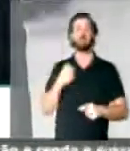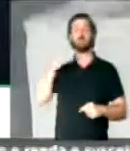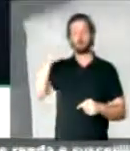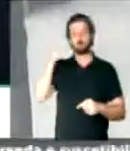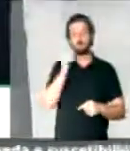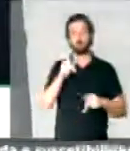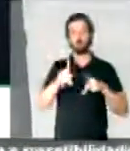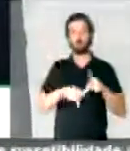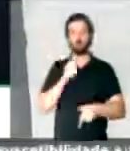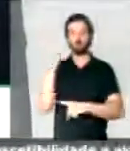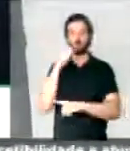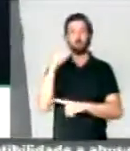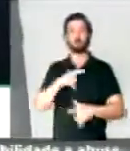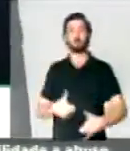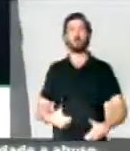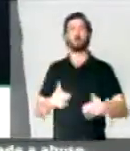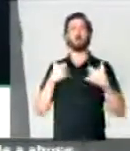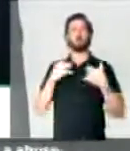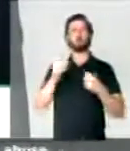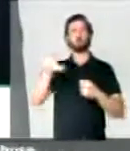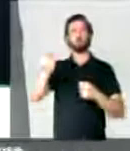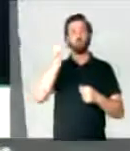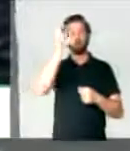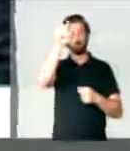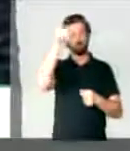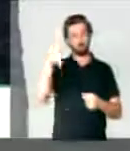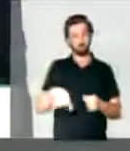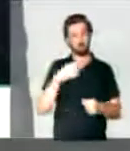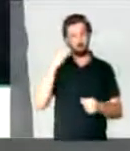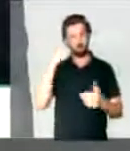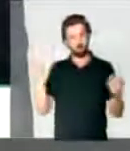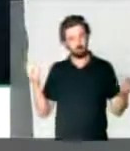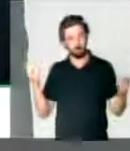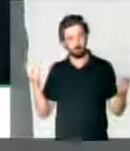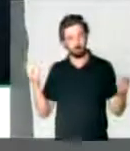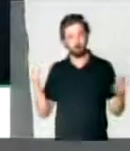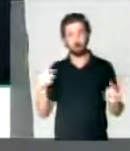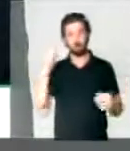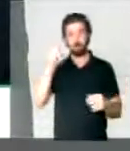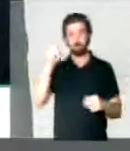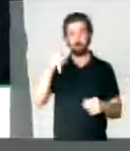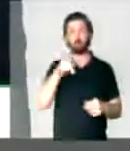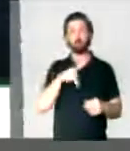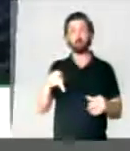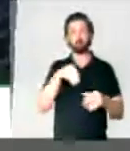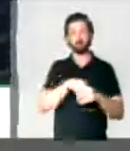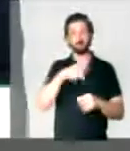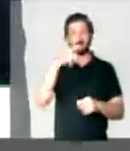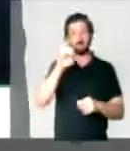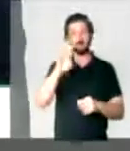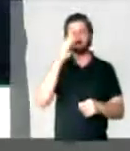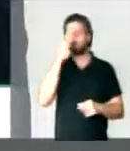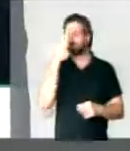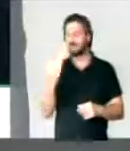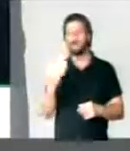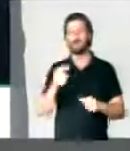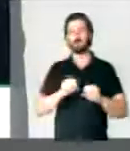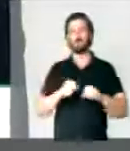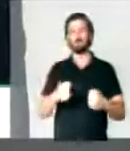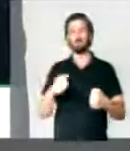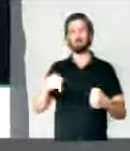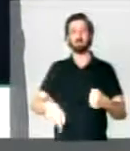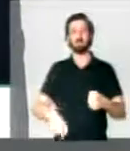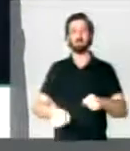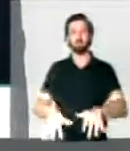povo gaúcho tem muita honra de tê-lo à frente dessa casa, Vossa Excelência, como um professor na bancada do PSB. Muito obrigado por defender esse